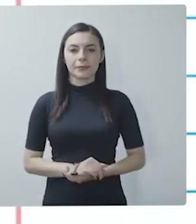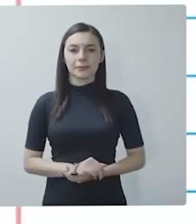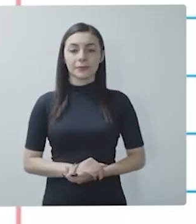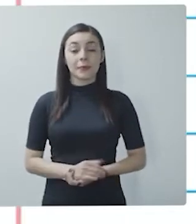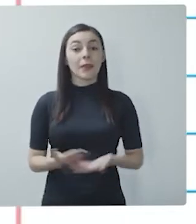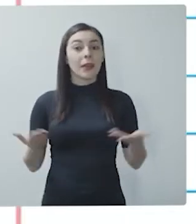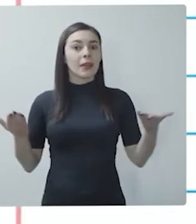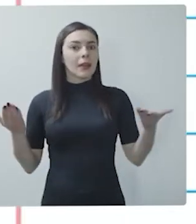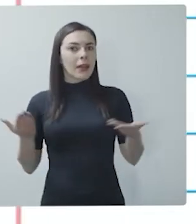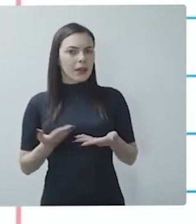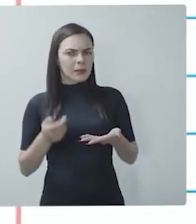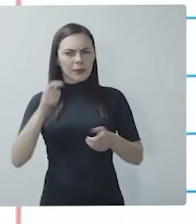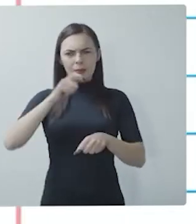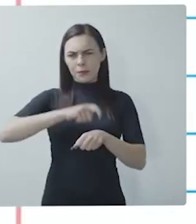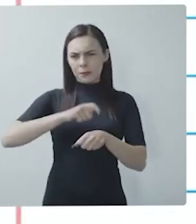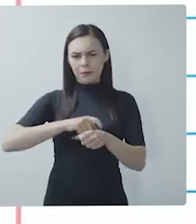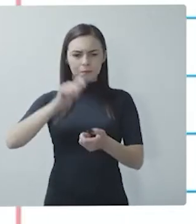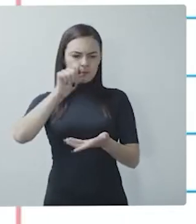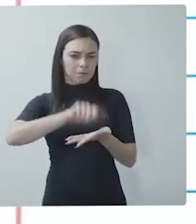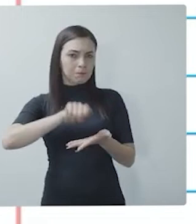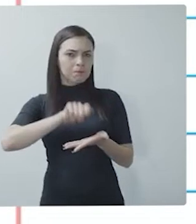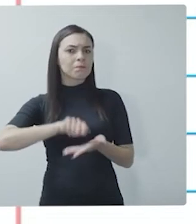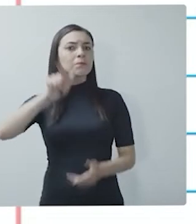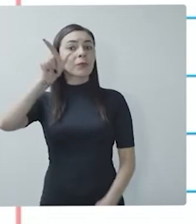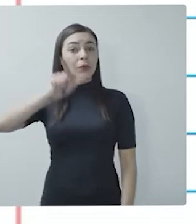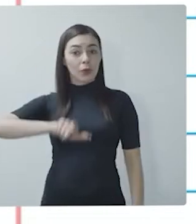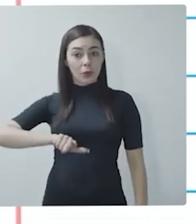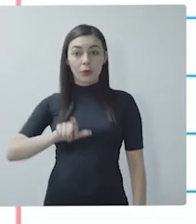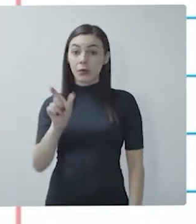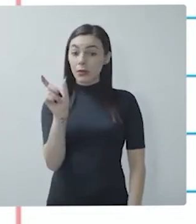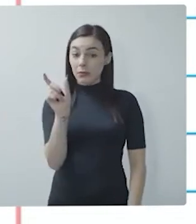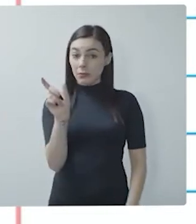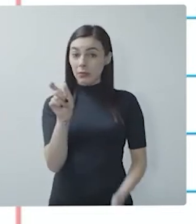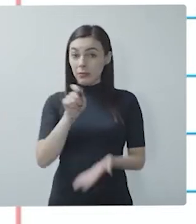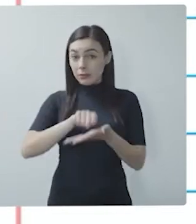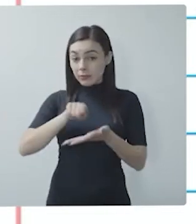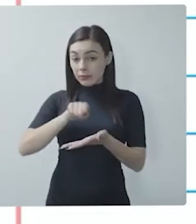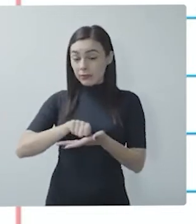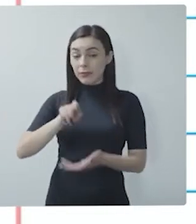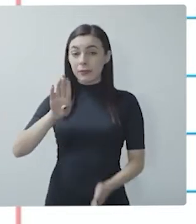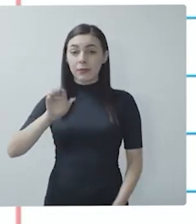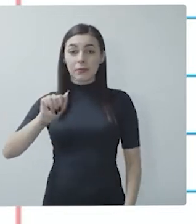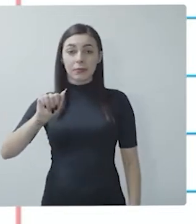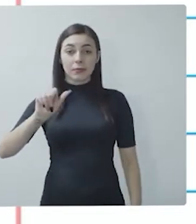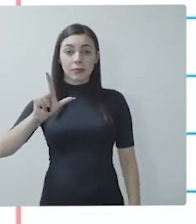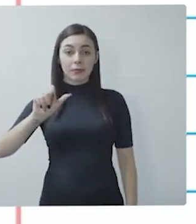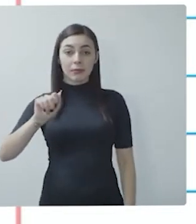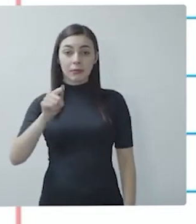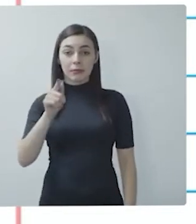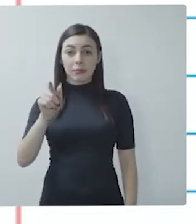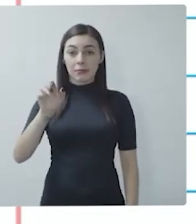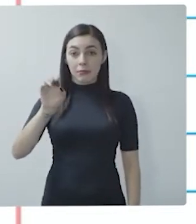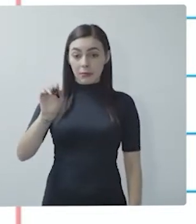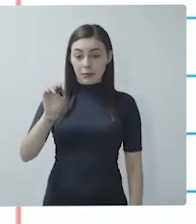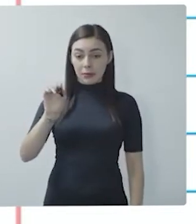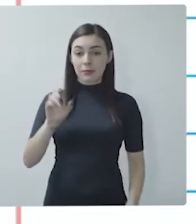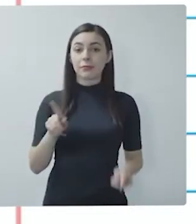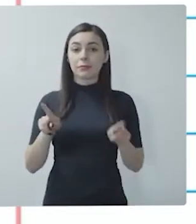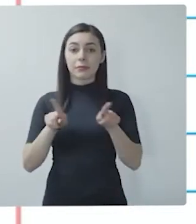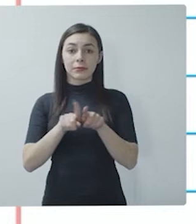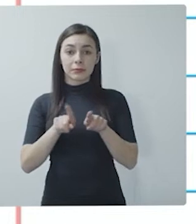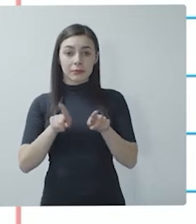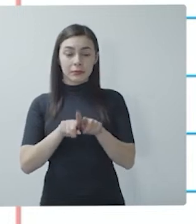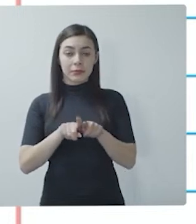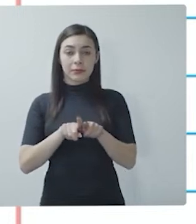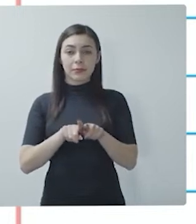Agora vamos fazer mais um registro. Vamos escrever a palavra balão e a